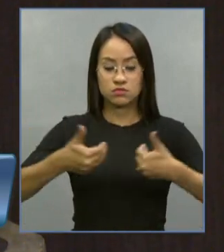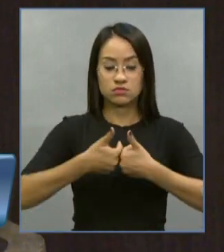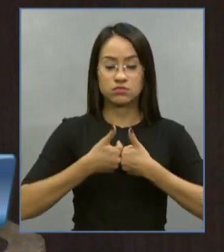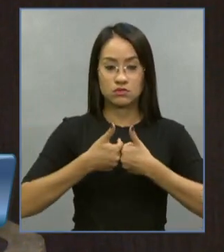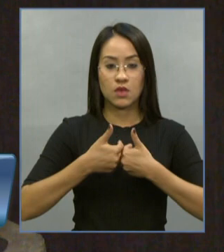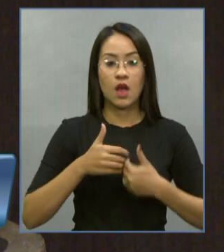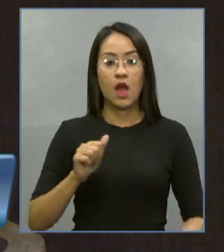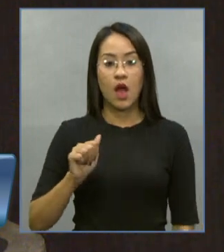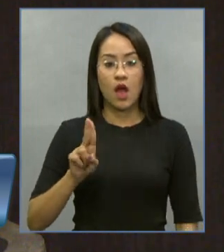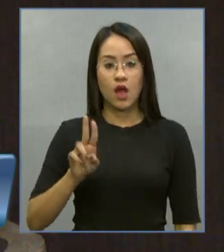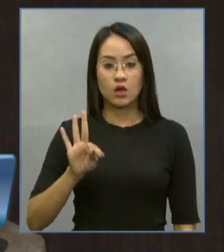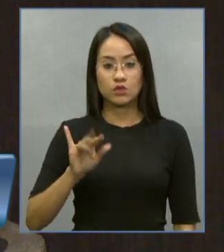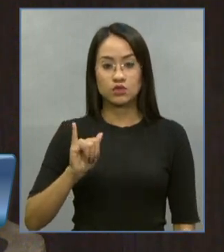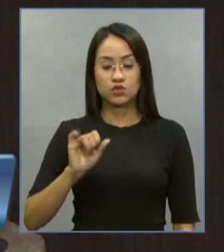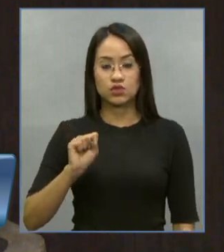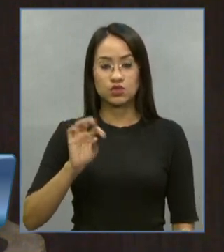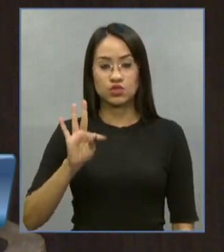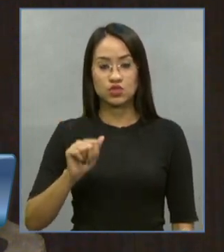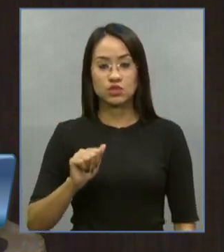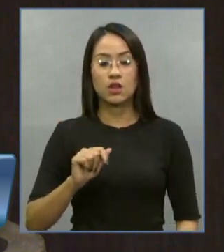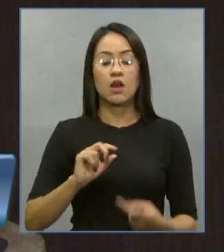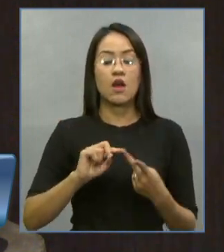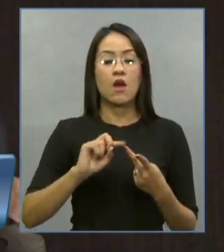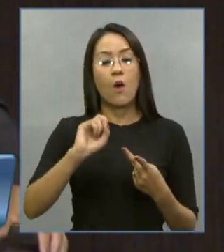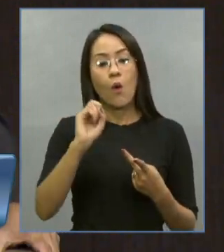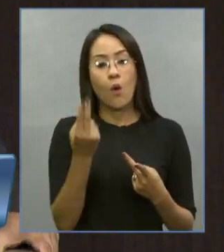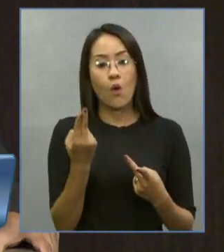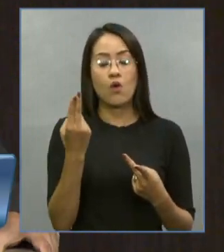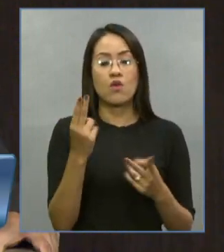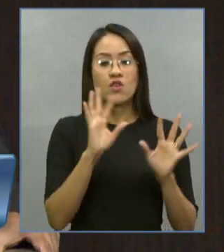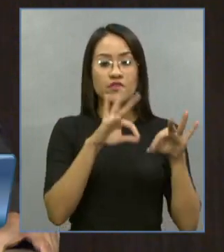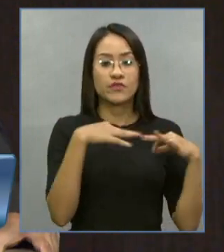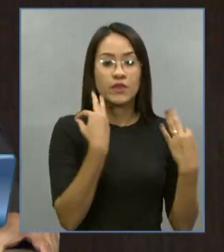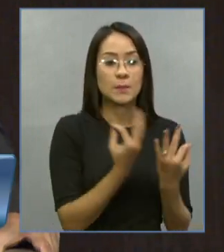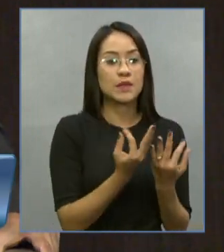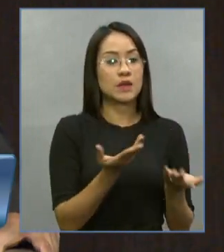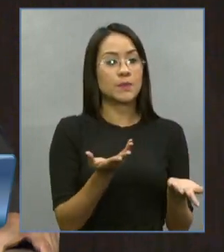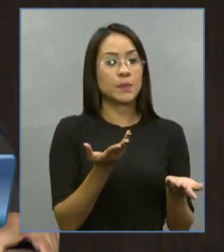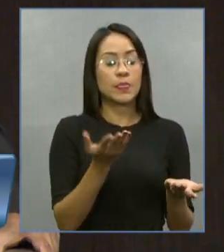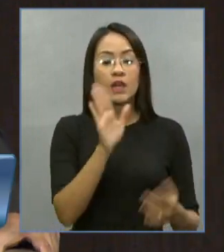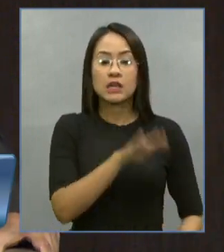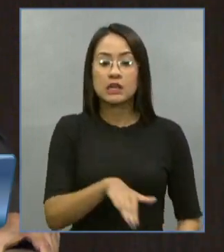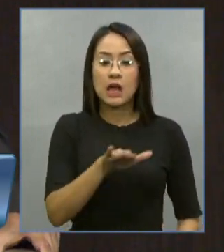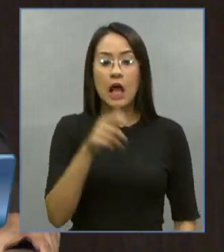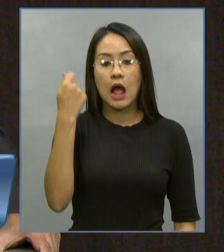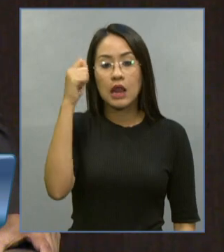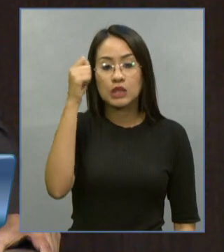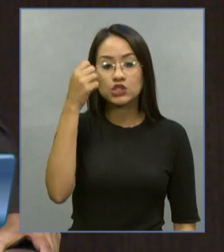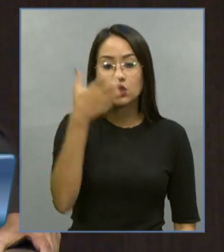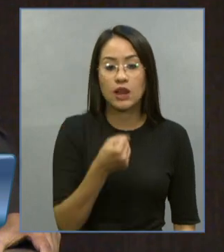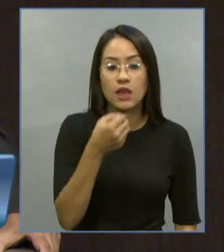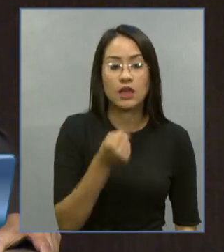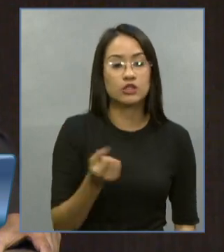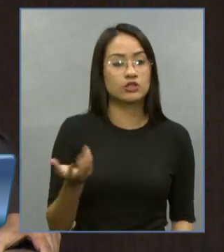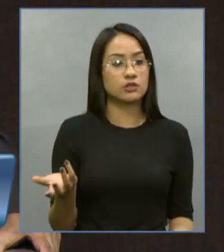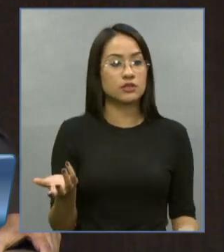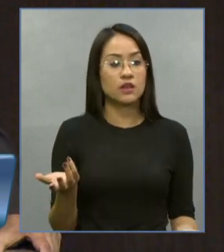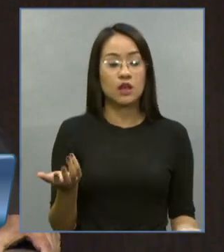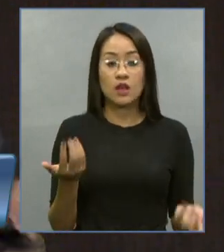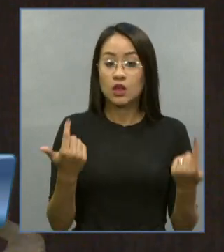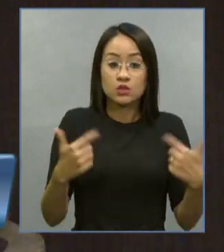ou alergia, uma família do Bolsa Família, ela só tem o SUS, ela não tem